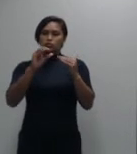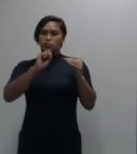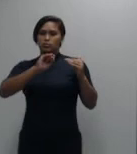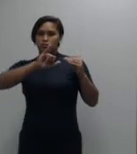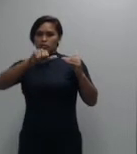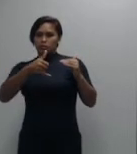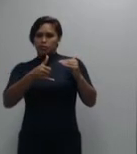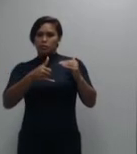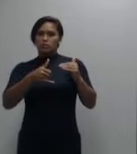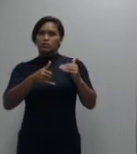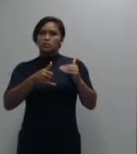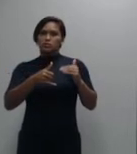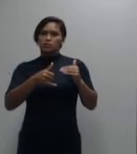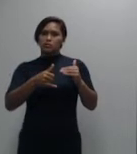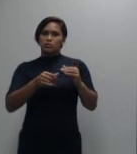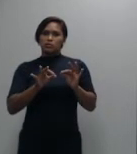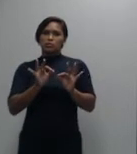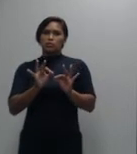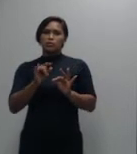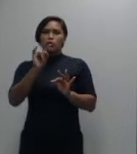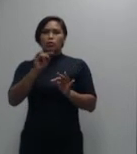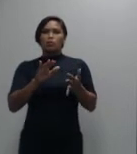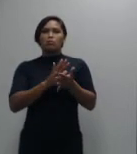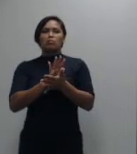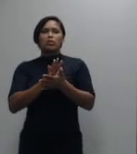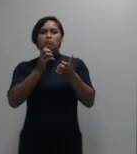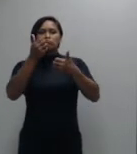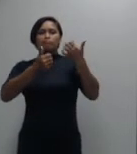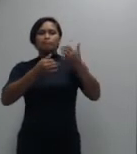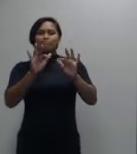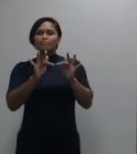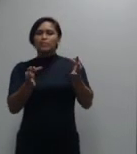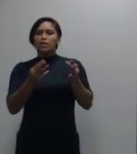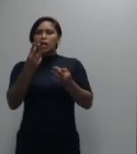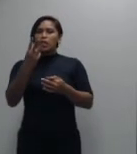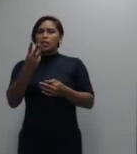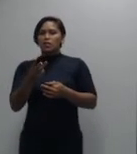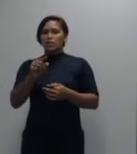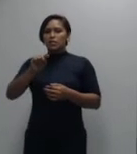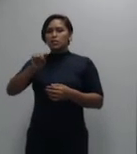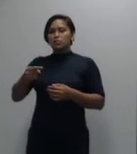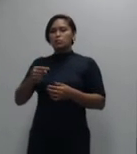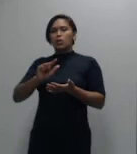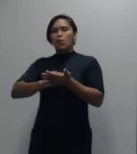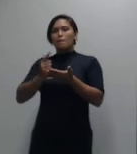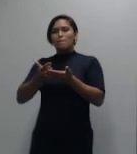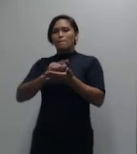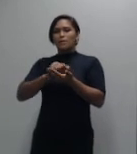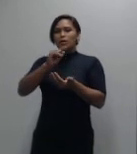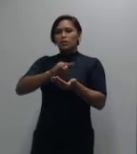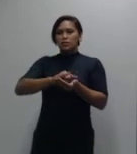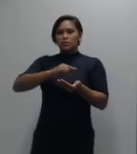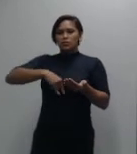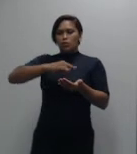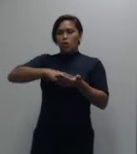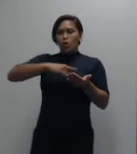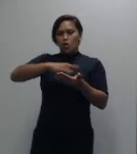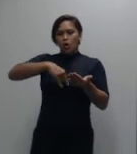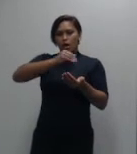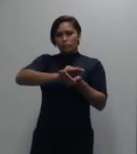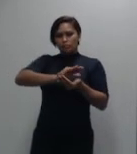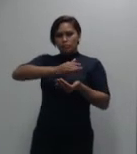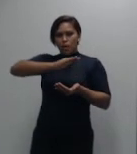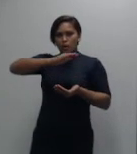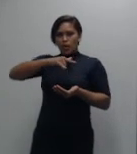aos períodos na justiça ko nada mais nada menos do que 3 mil páginas de documentos colocados 3 mil